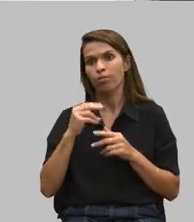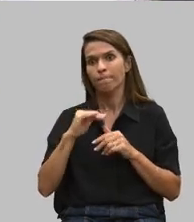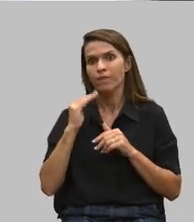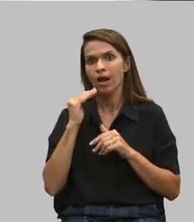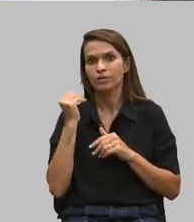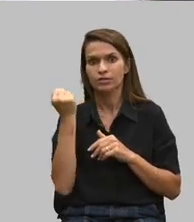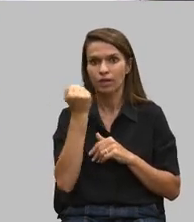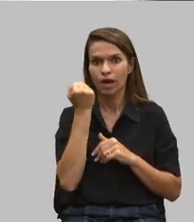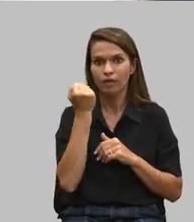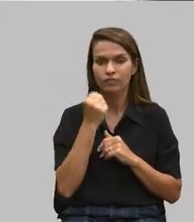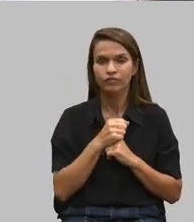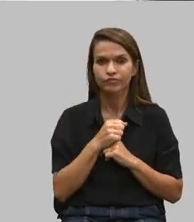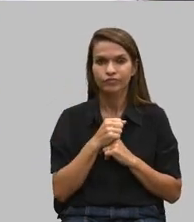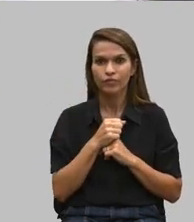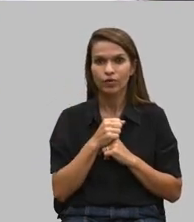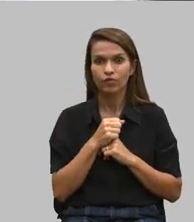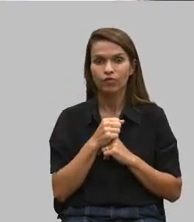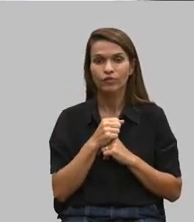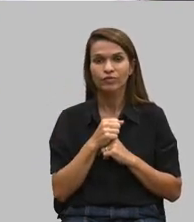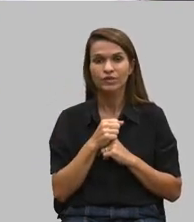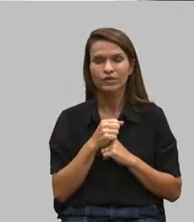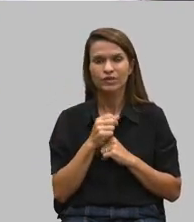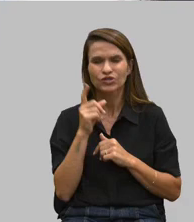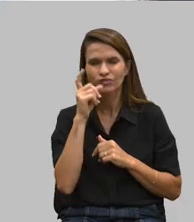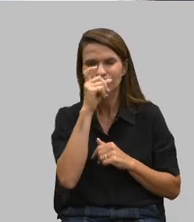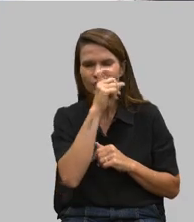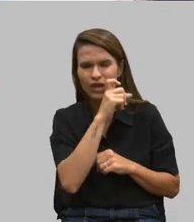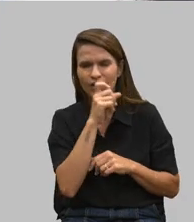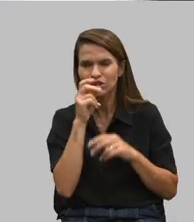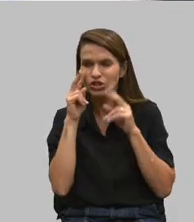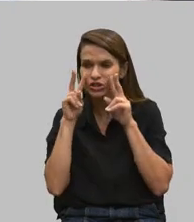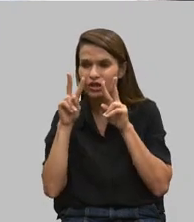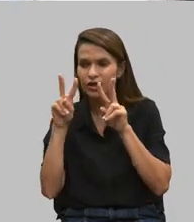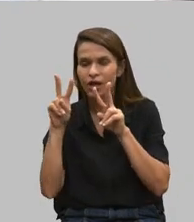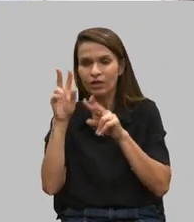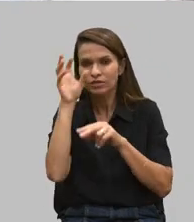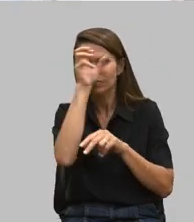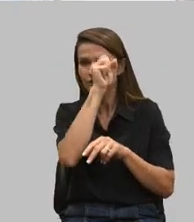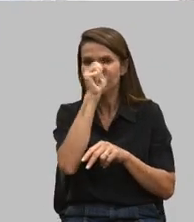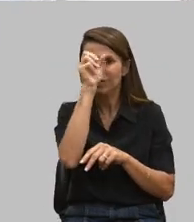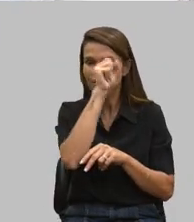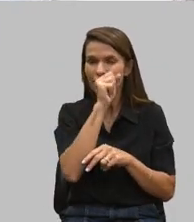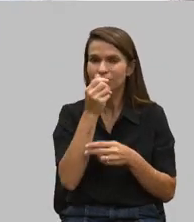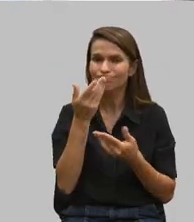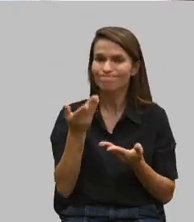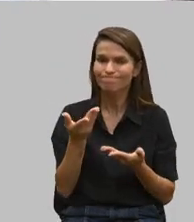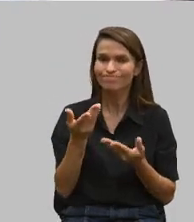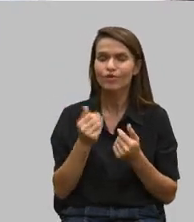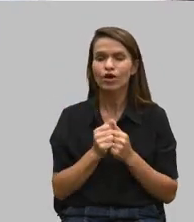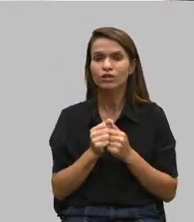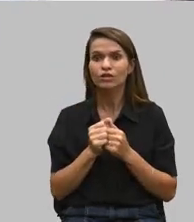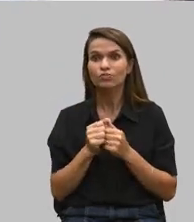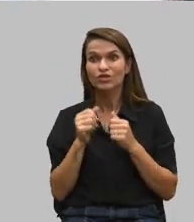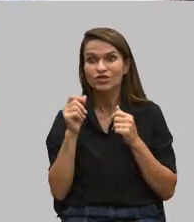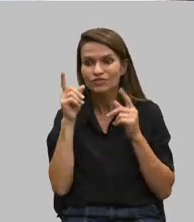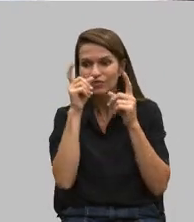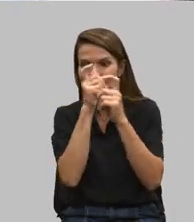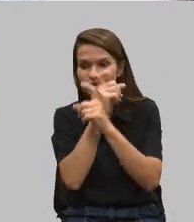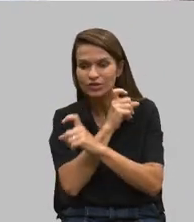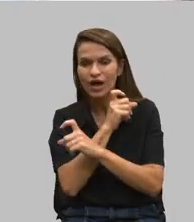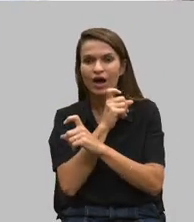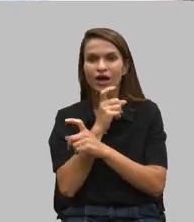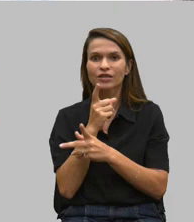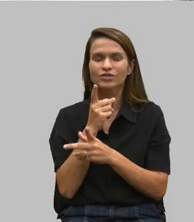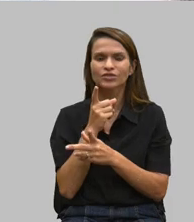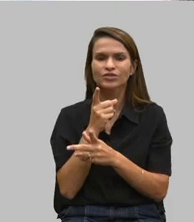enxerga a sua aprendizagem fica afetada né quando você tem uma dificuldade visual você tem aprendizagem